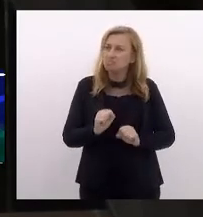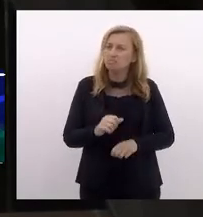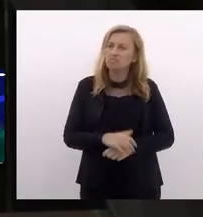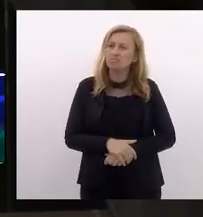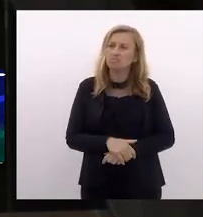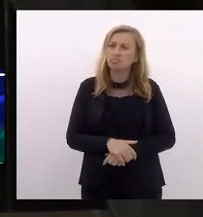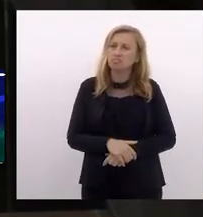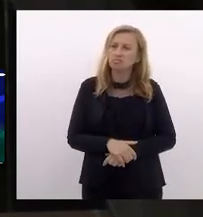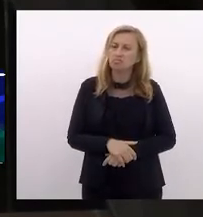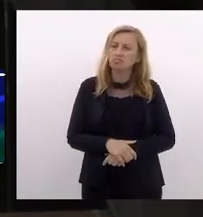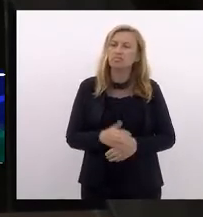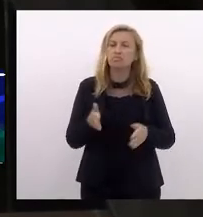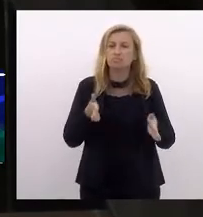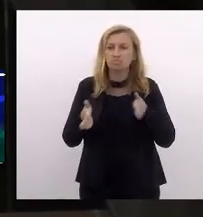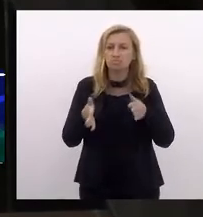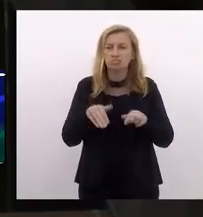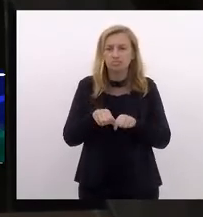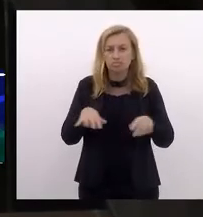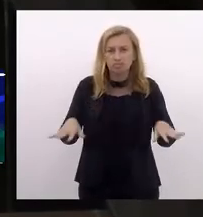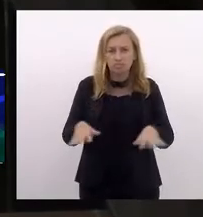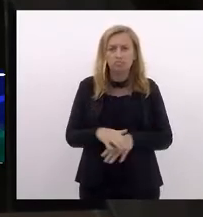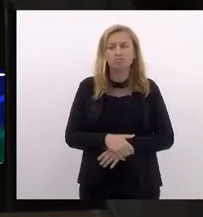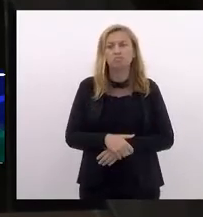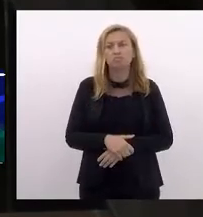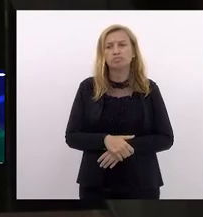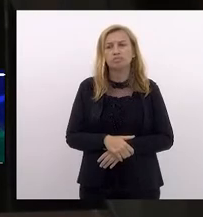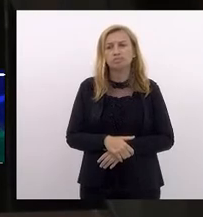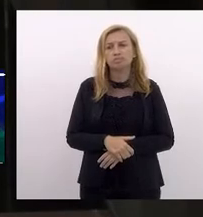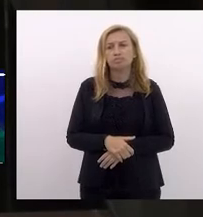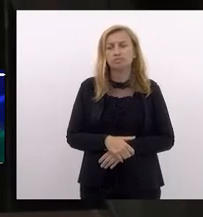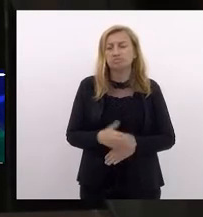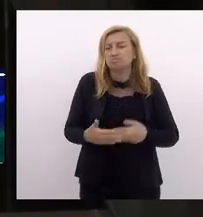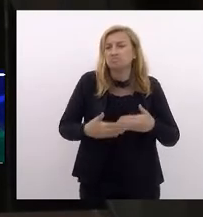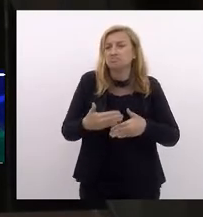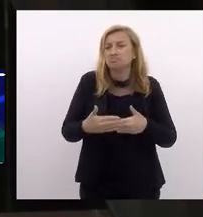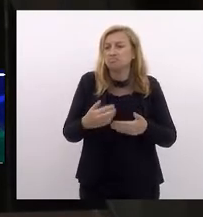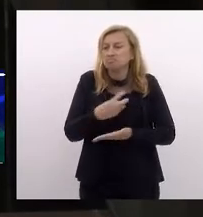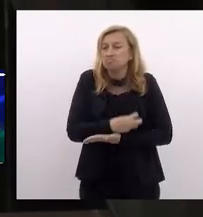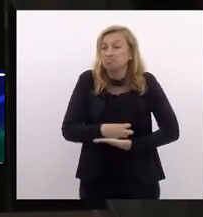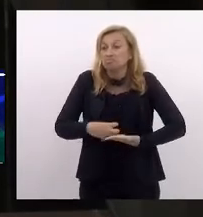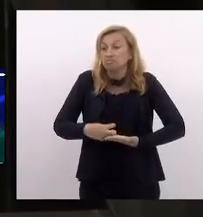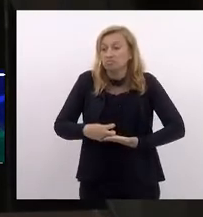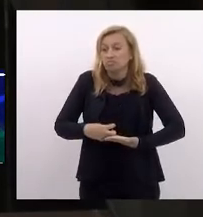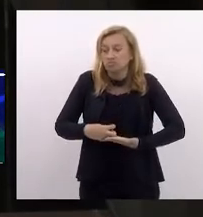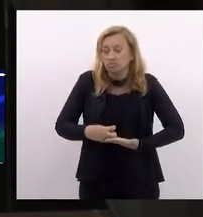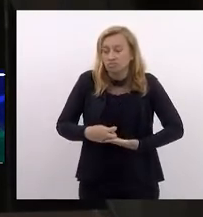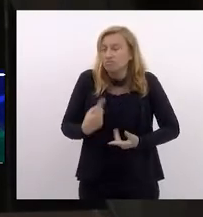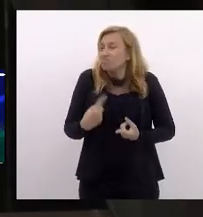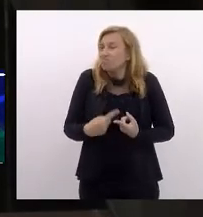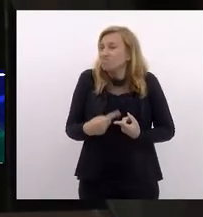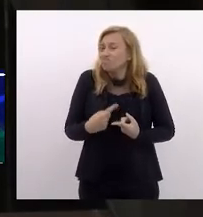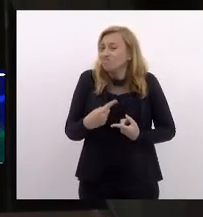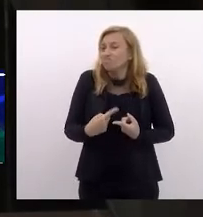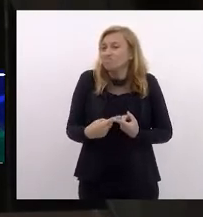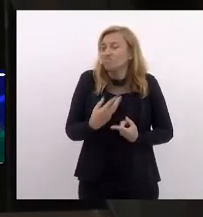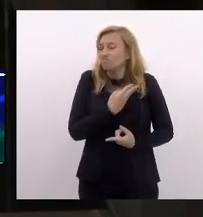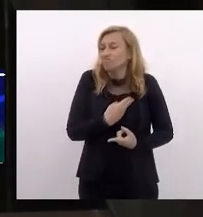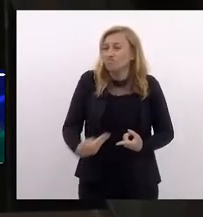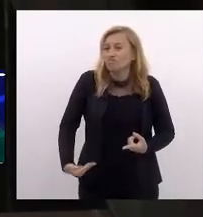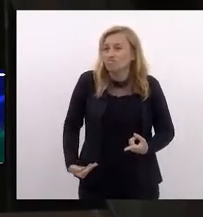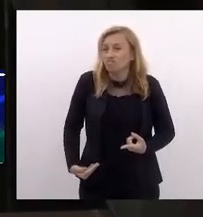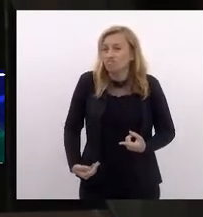enfrentado em plena pandemia Deputado Weliton José o processo de impeachment porque o governador